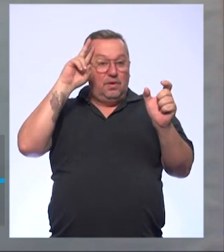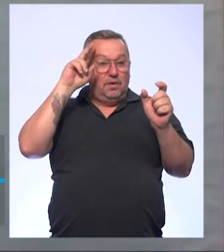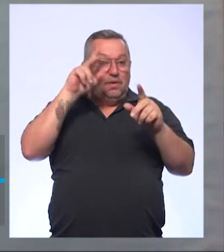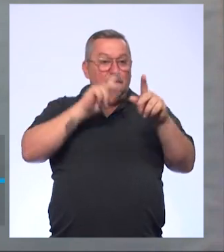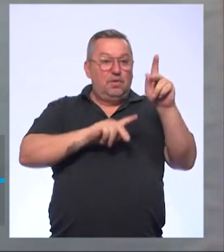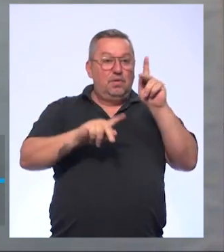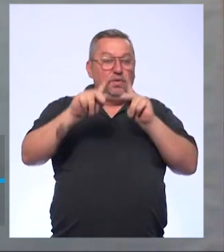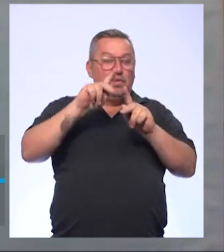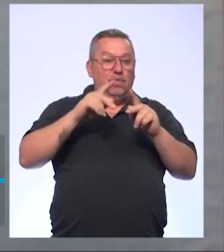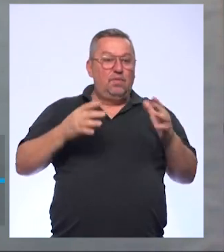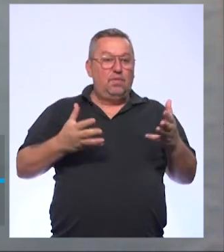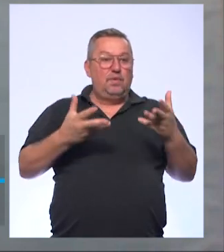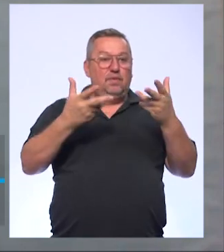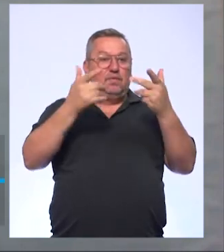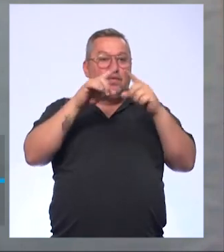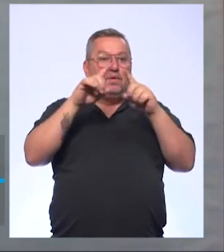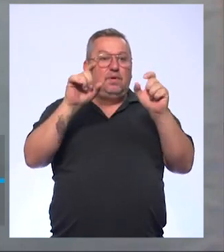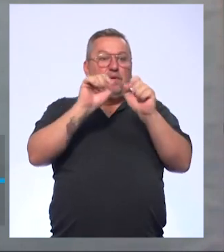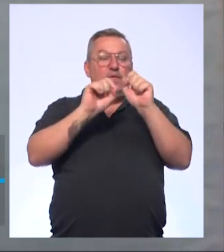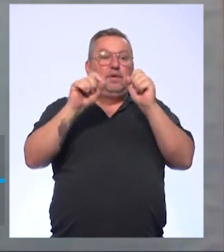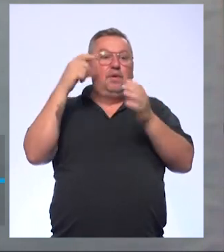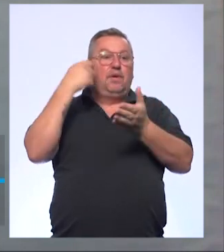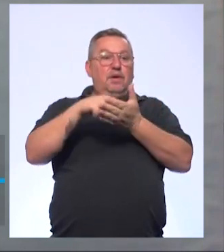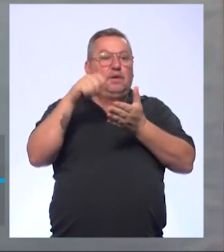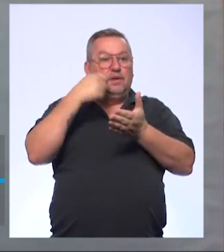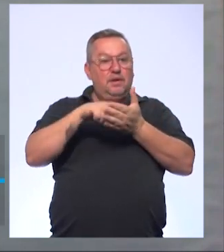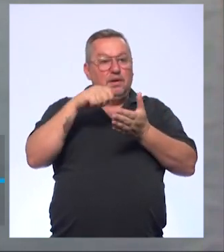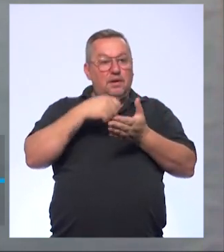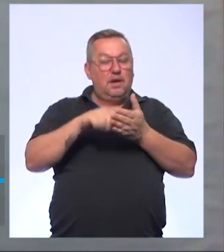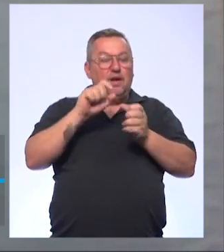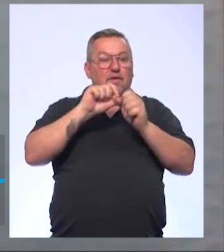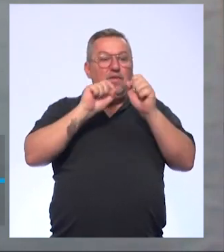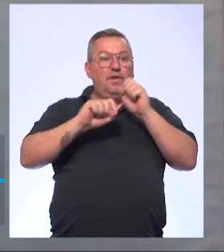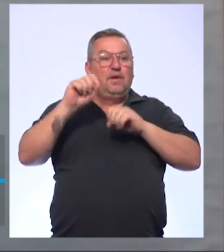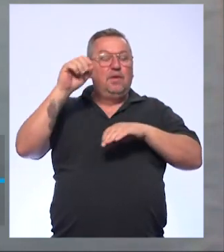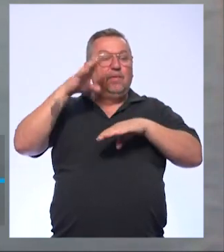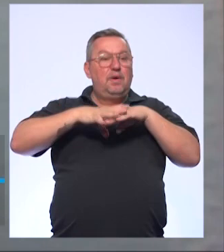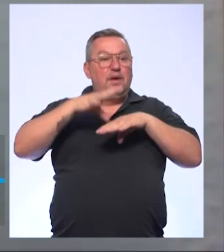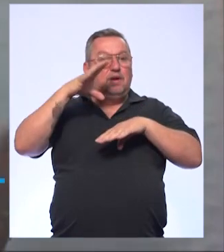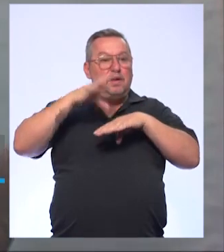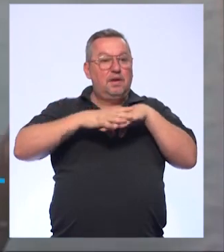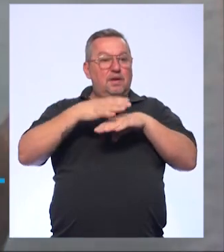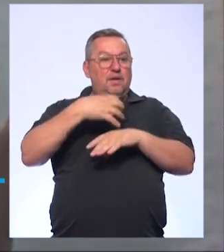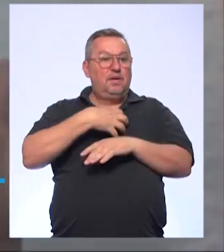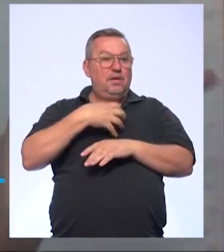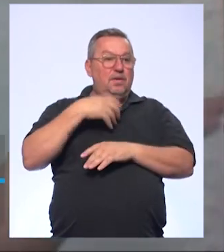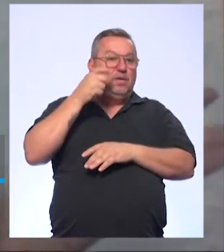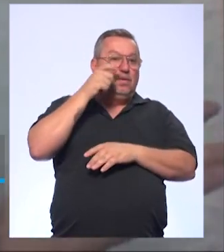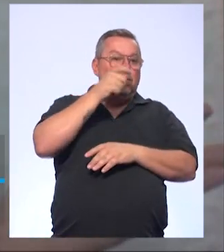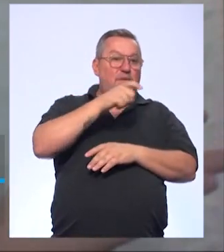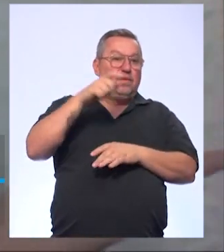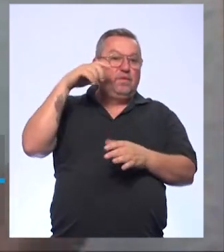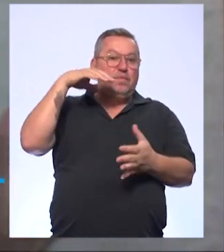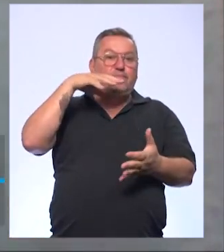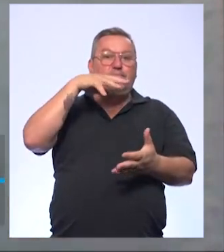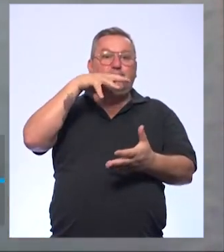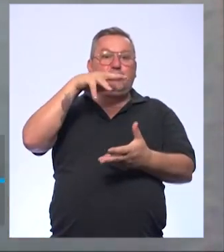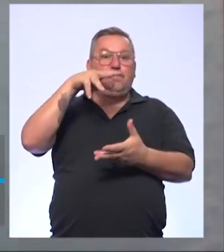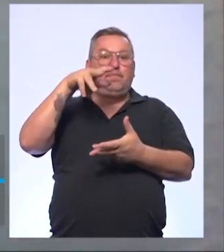muito incríveis, povos que inventaram a escrita, que já criaram a matemática, a forma de olhar para o